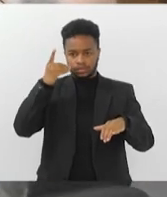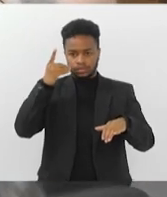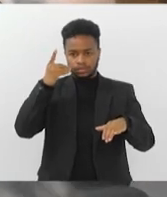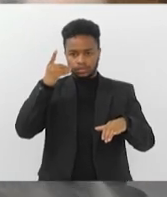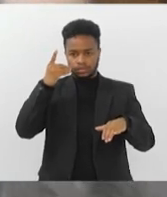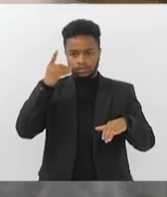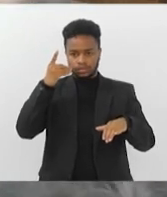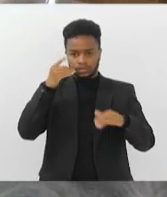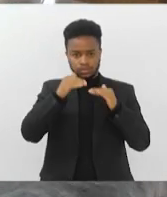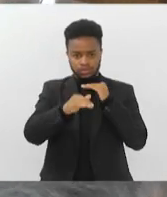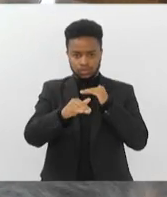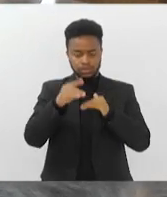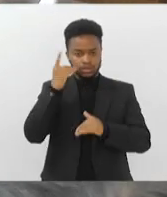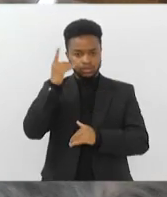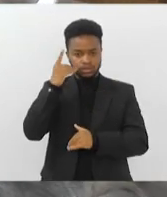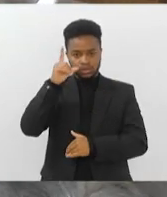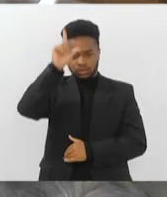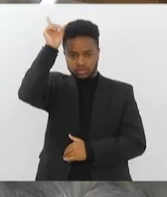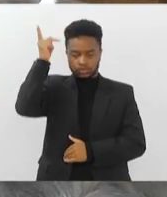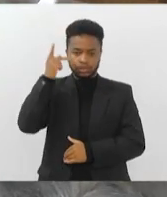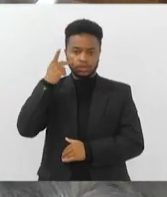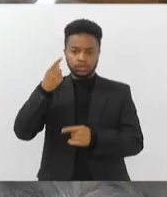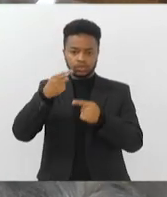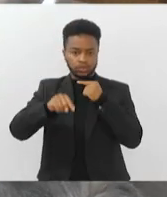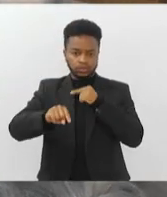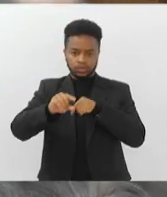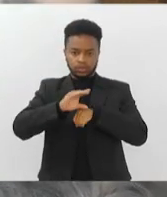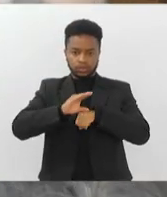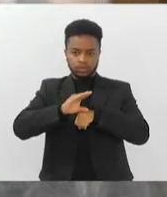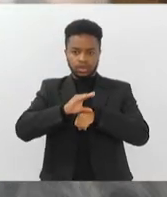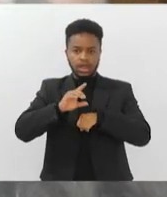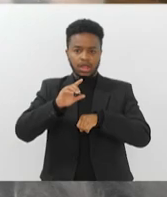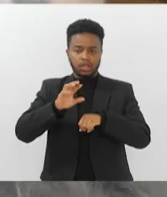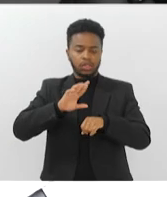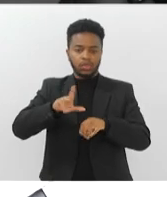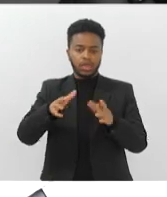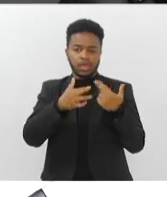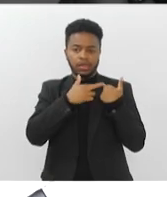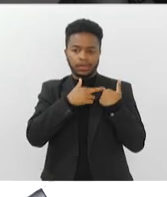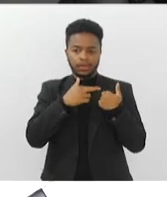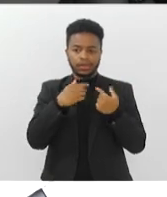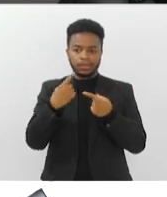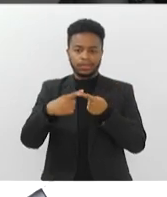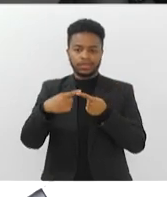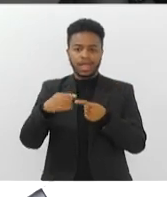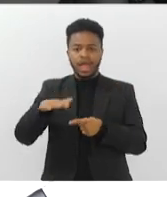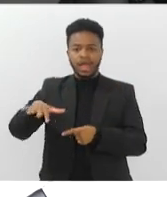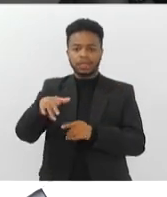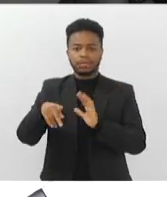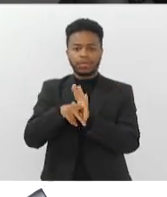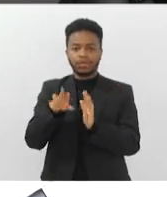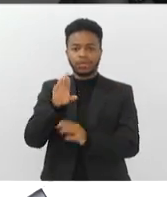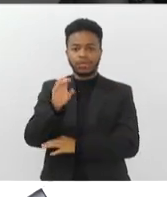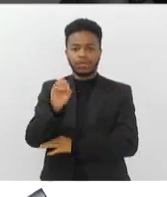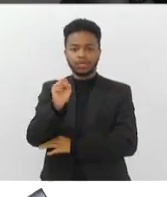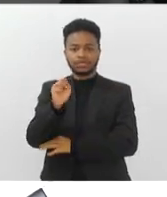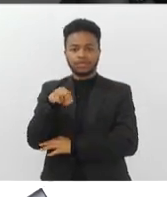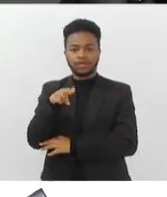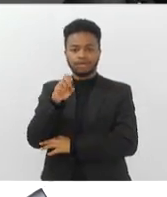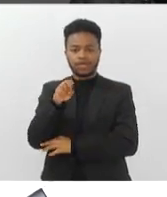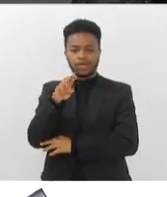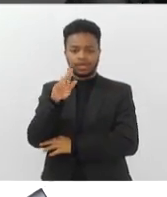Voto divergente, deputado Luiz Paulo. Inconstitucionalidade, invasão de competência. Área Rosenberg Respo. Deixa eu dizer